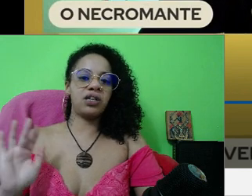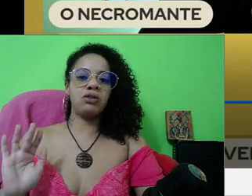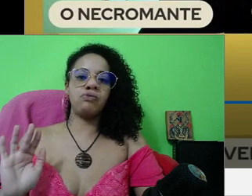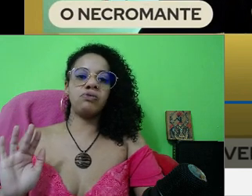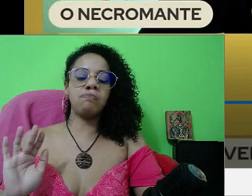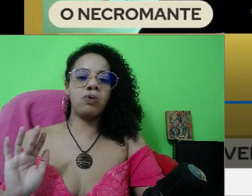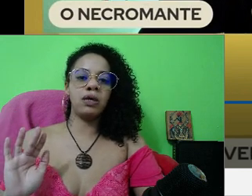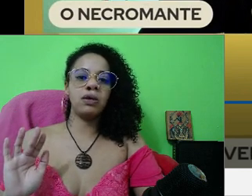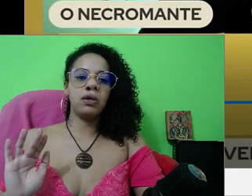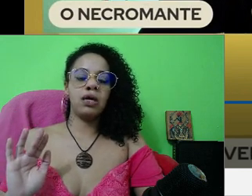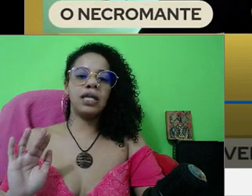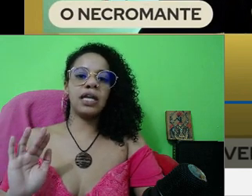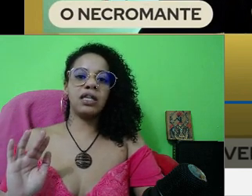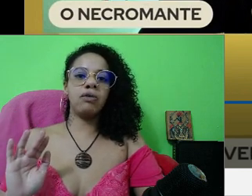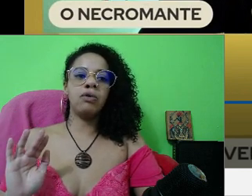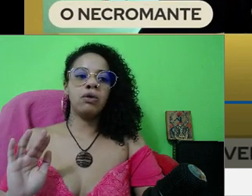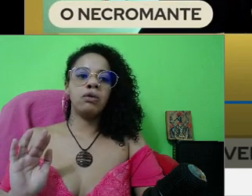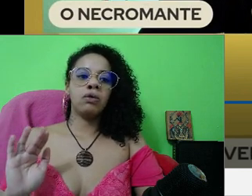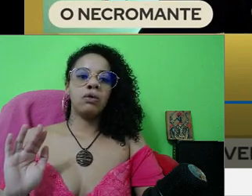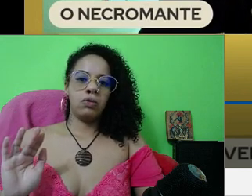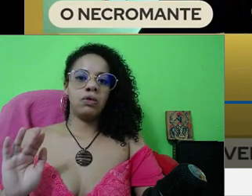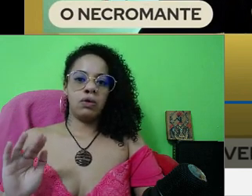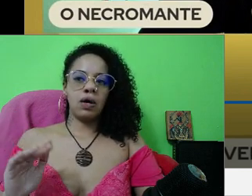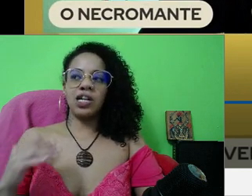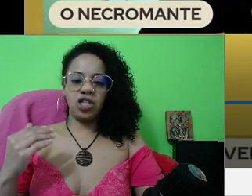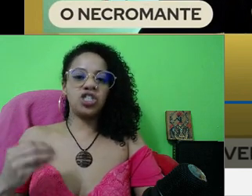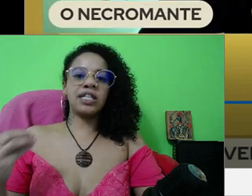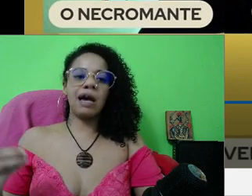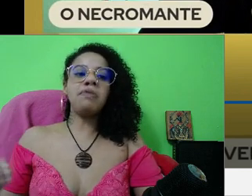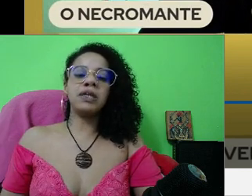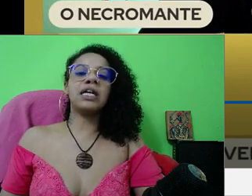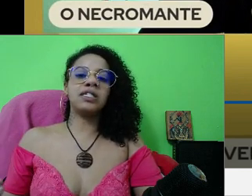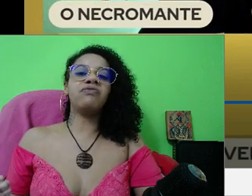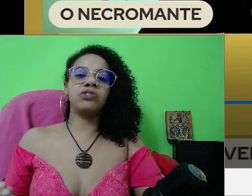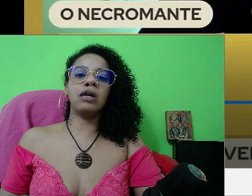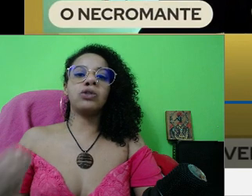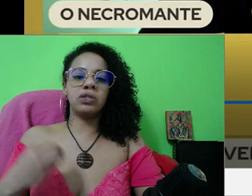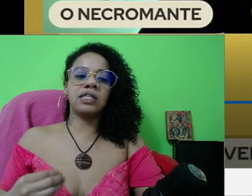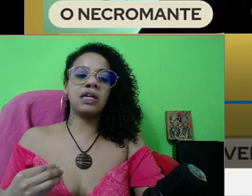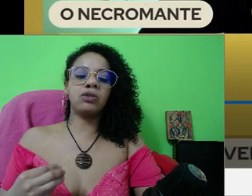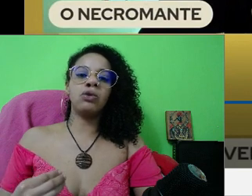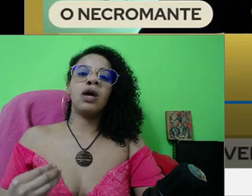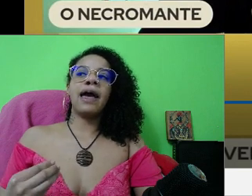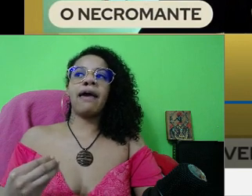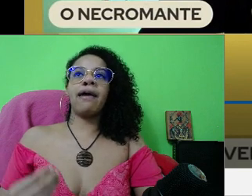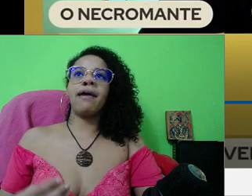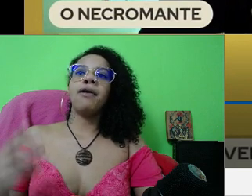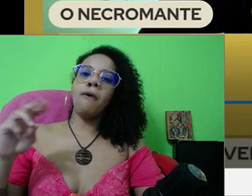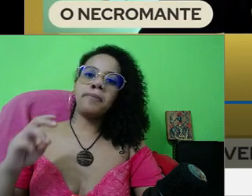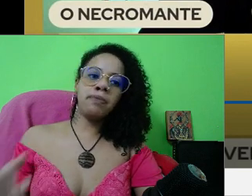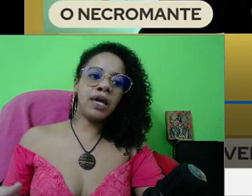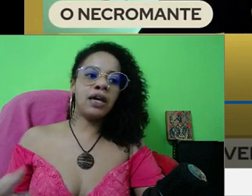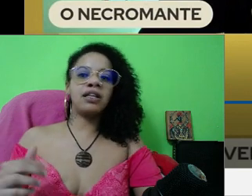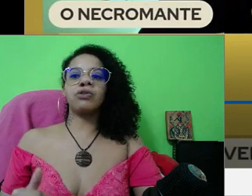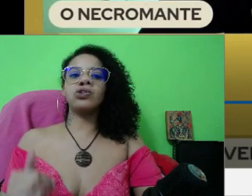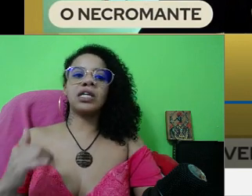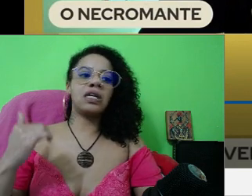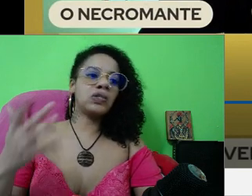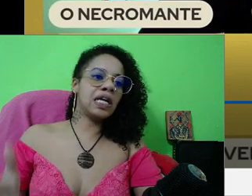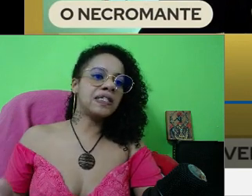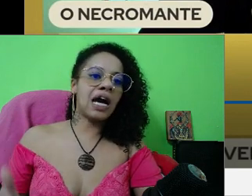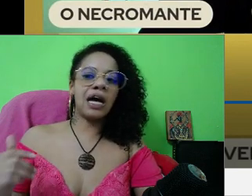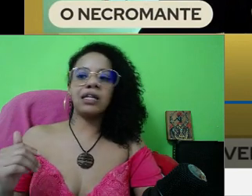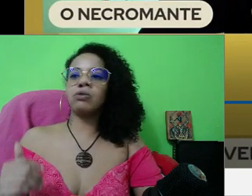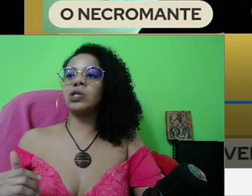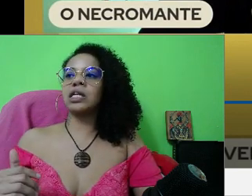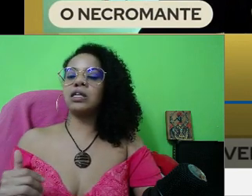as que ficaram numa boa entendeu a gente já sabe mandar se quando tá sendo oprimida quando